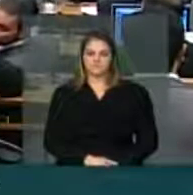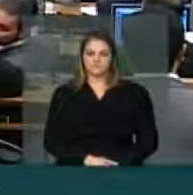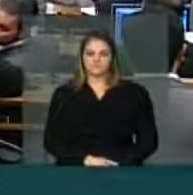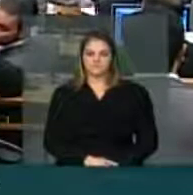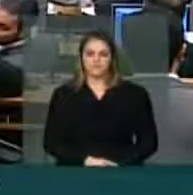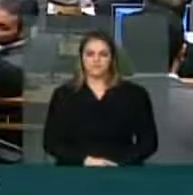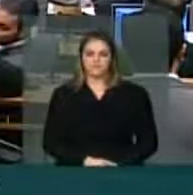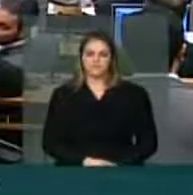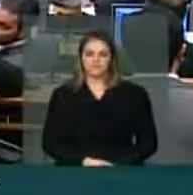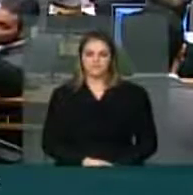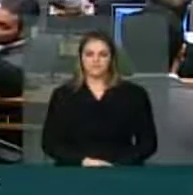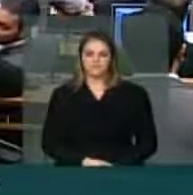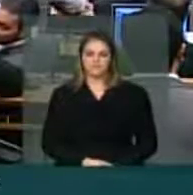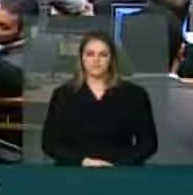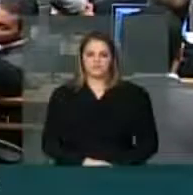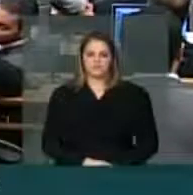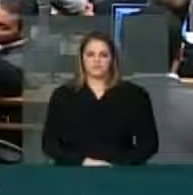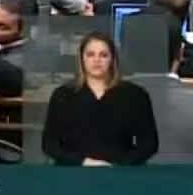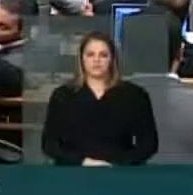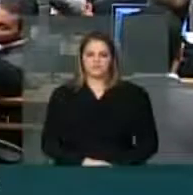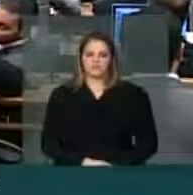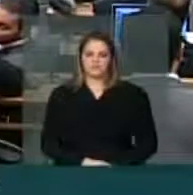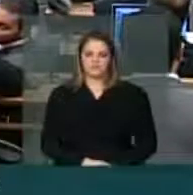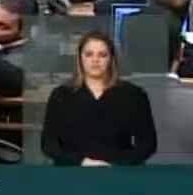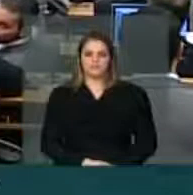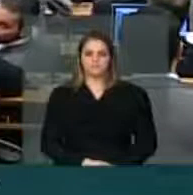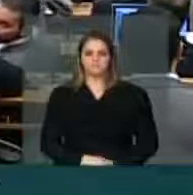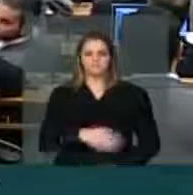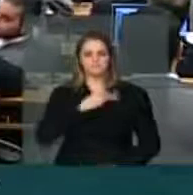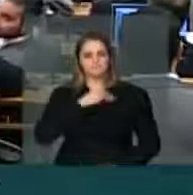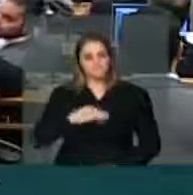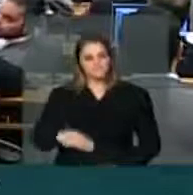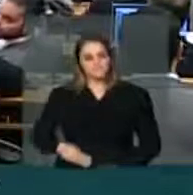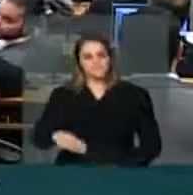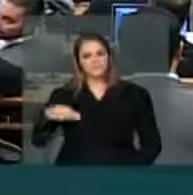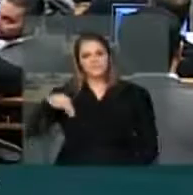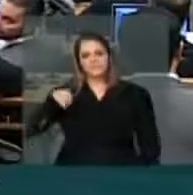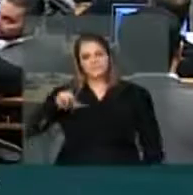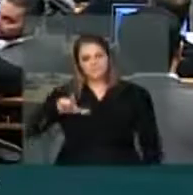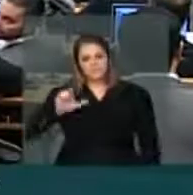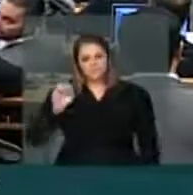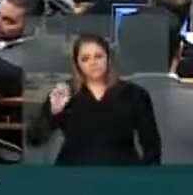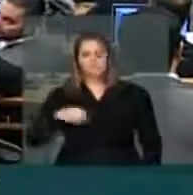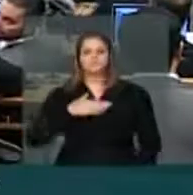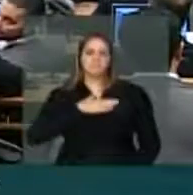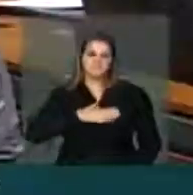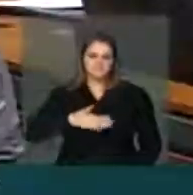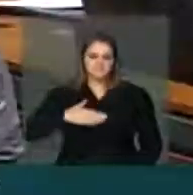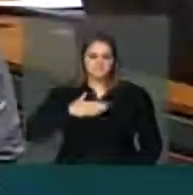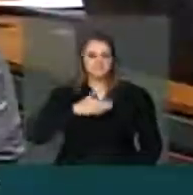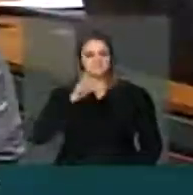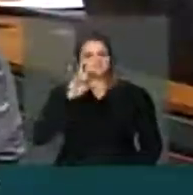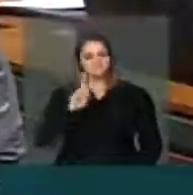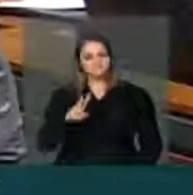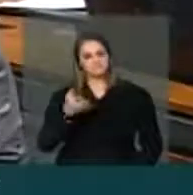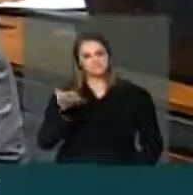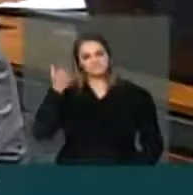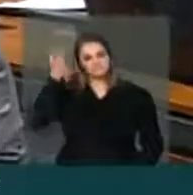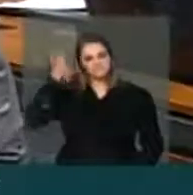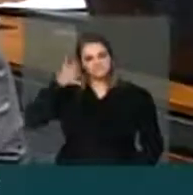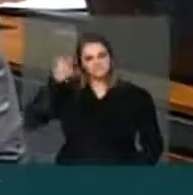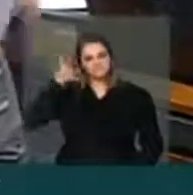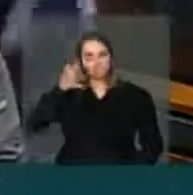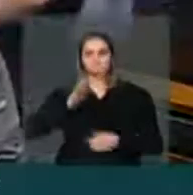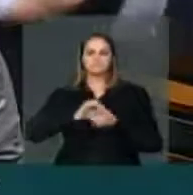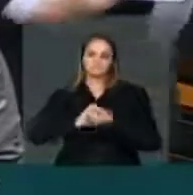Três, depois quatro. Ministro Nelson Barbosa, prazer estar aqui ouvindo Vossa Excelência. Quero dizer que quando